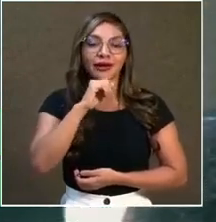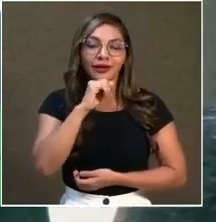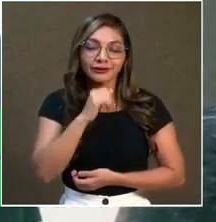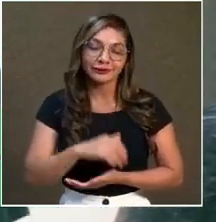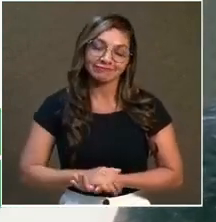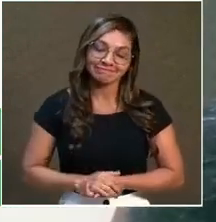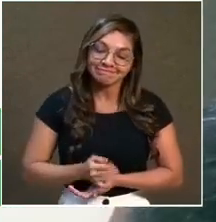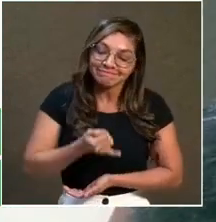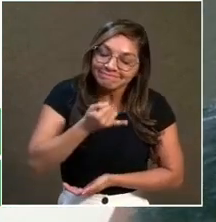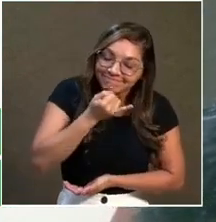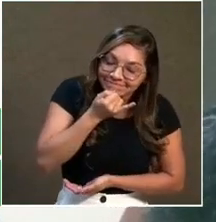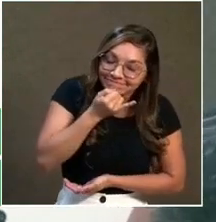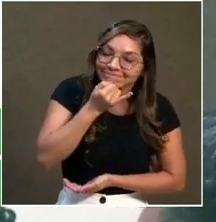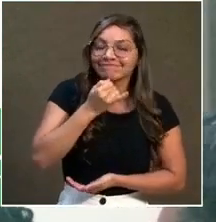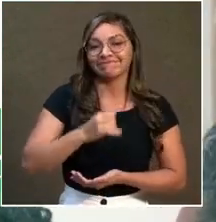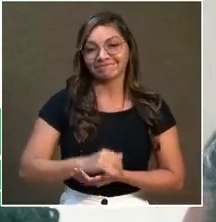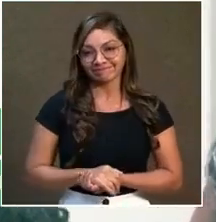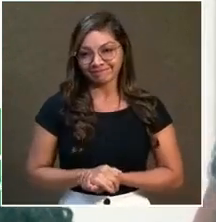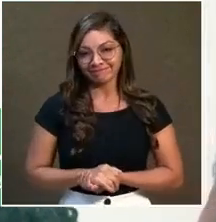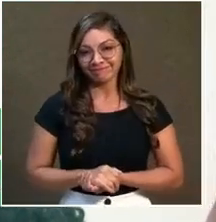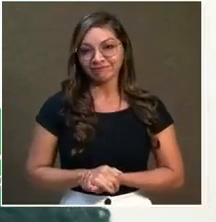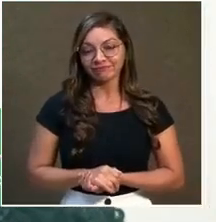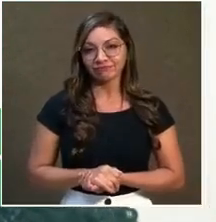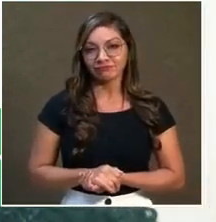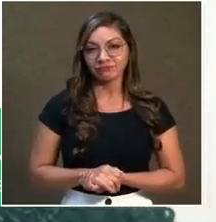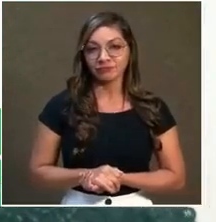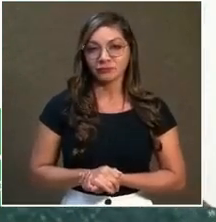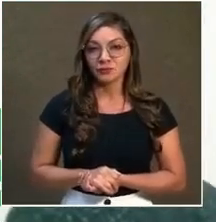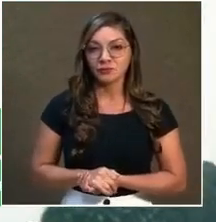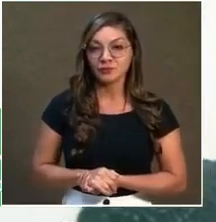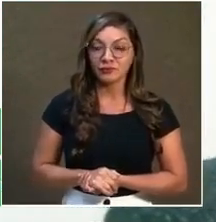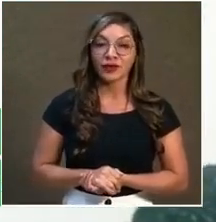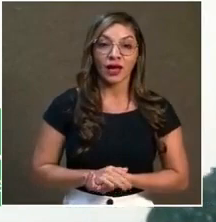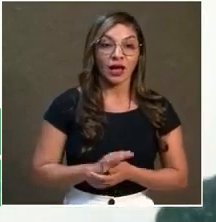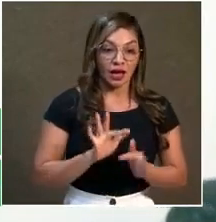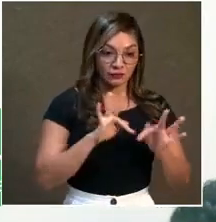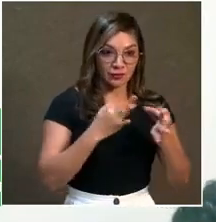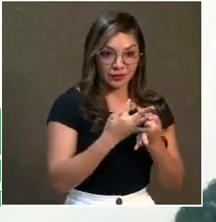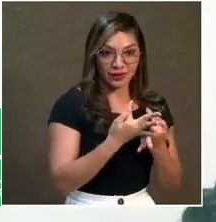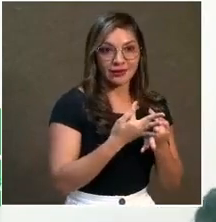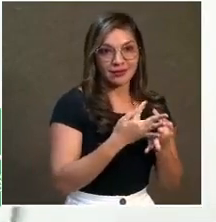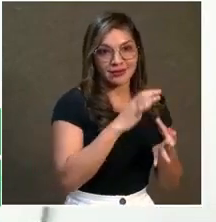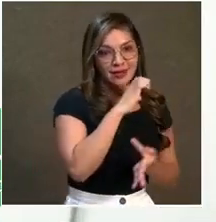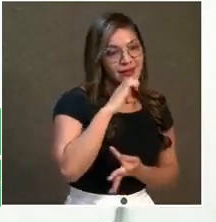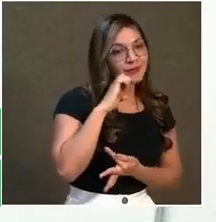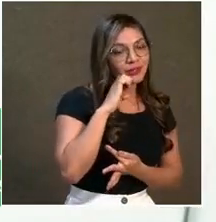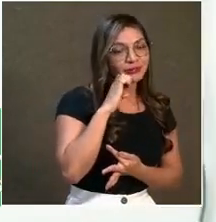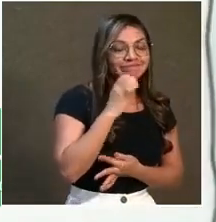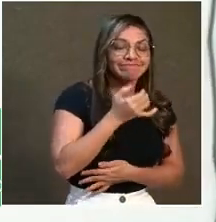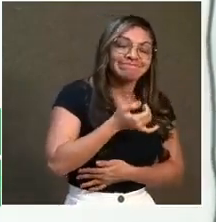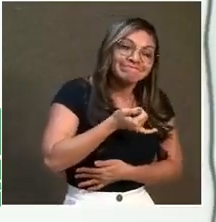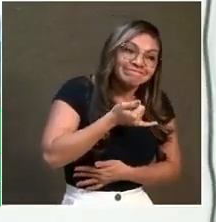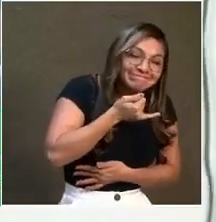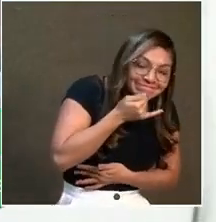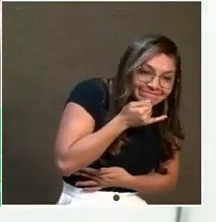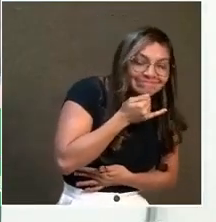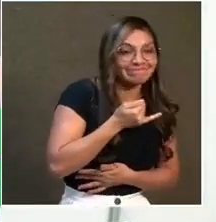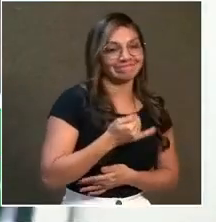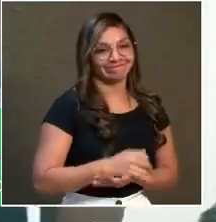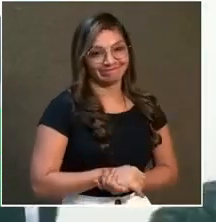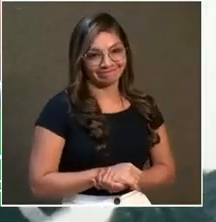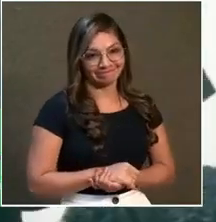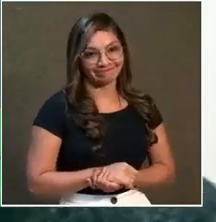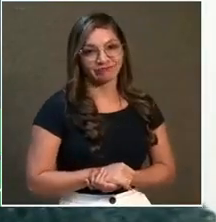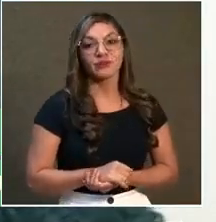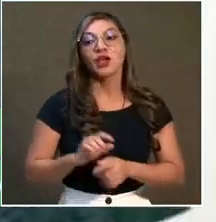lamento muito a perda da família da Emily. Lamento muito, mas o dia dos pais também era um